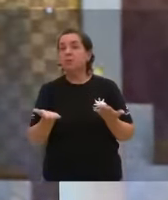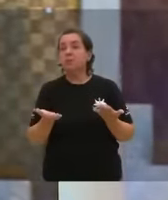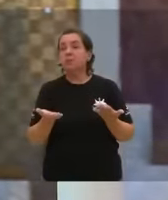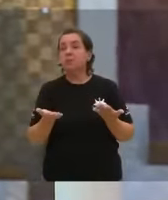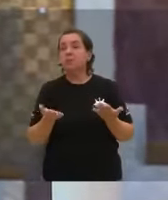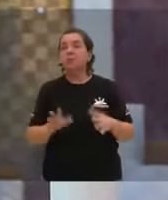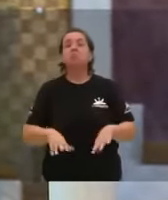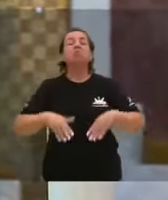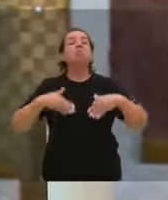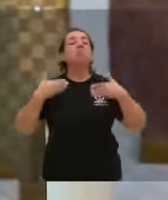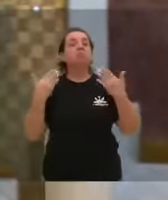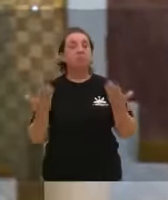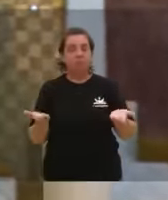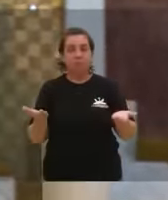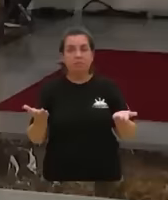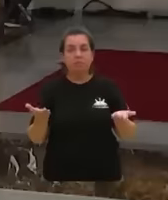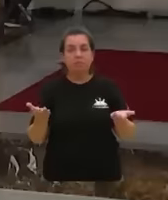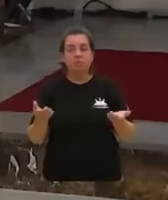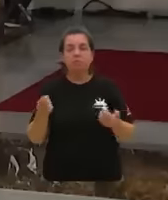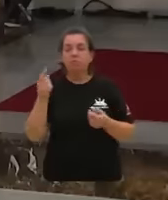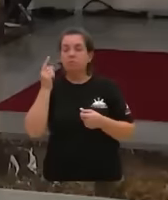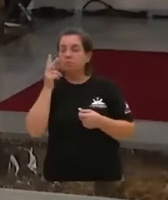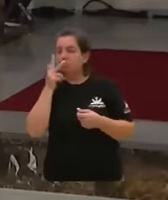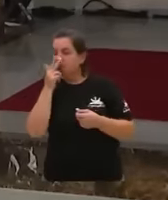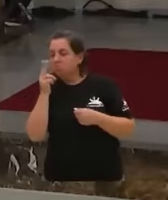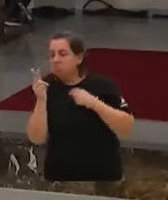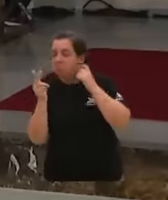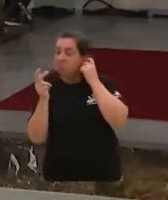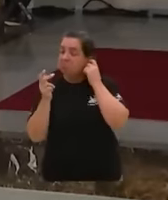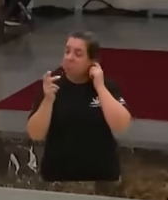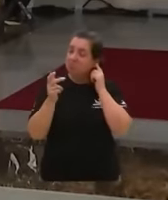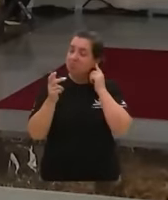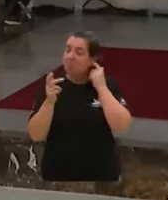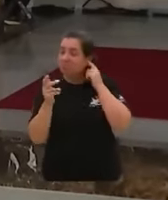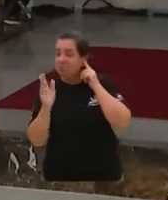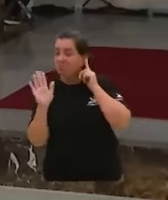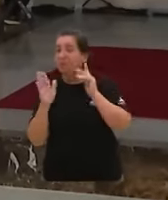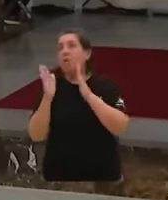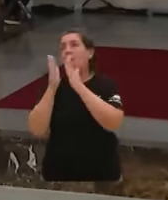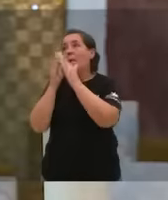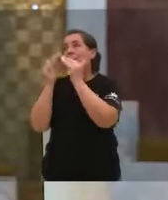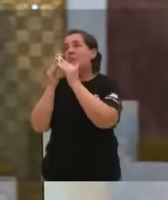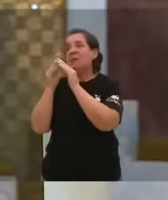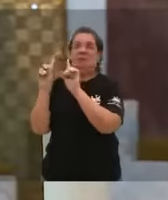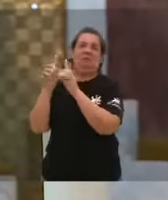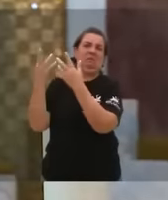E quando parece a prece não ser atendida?